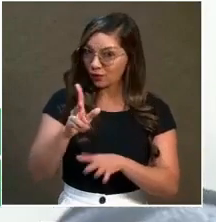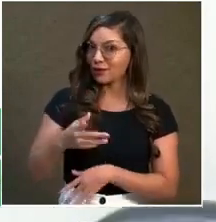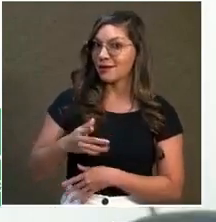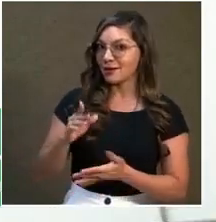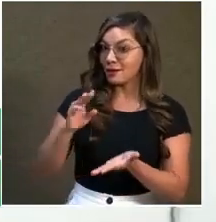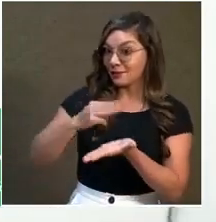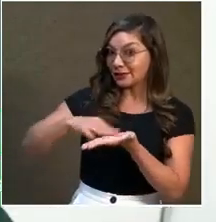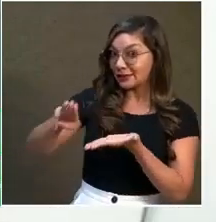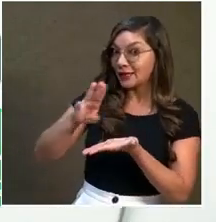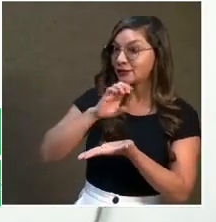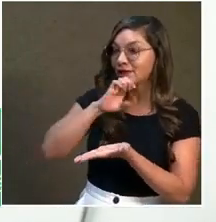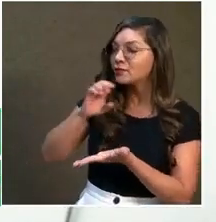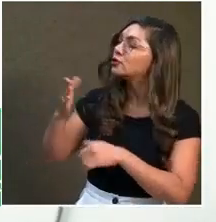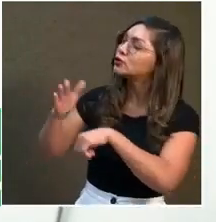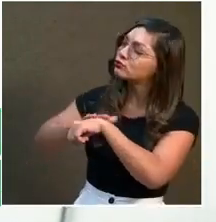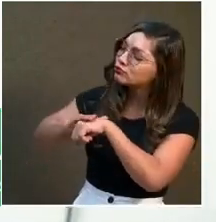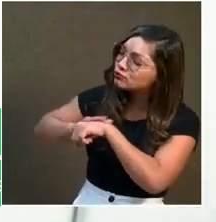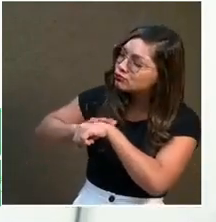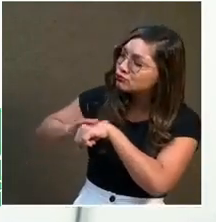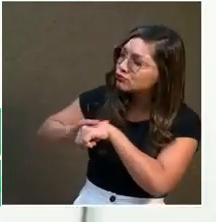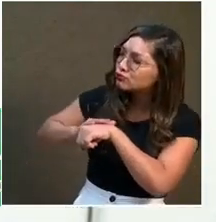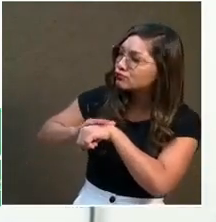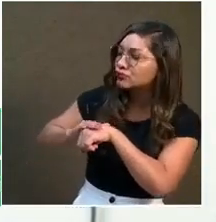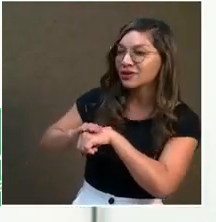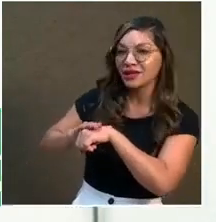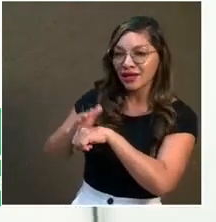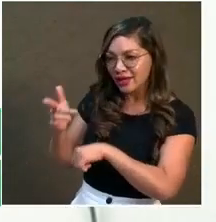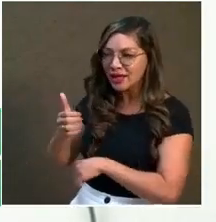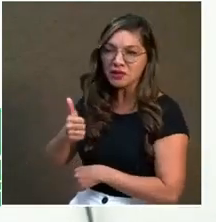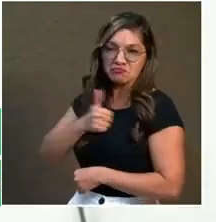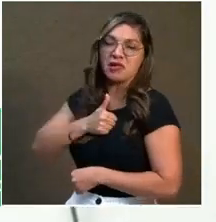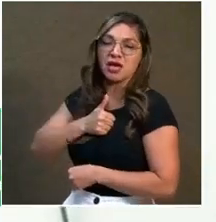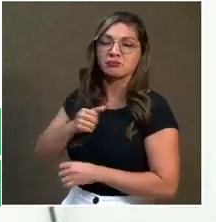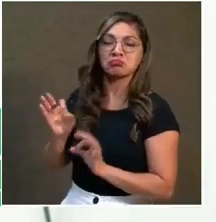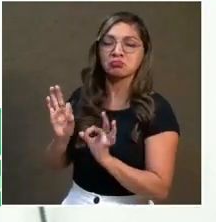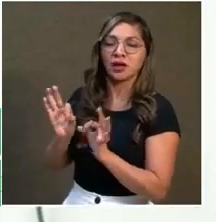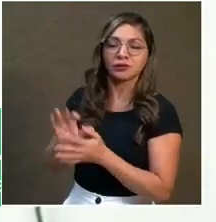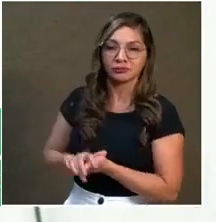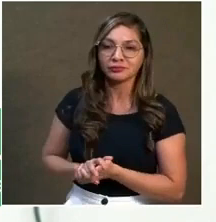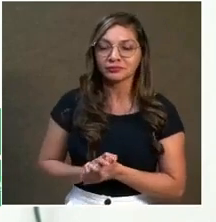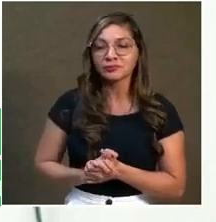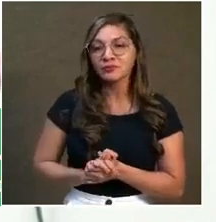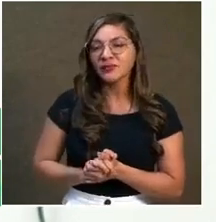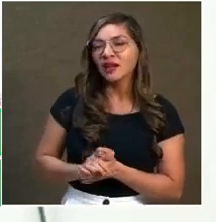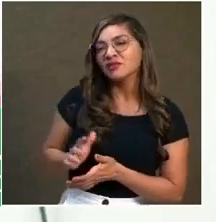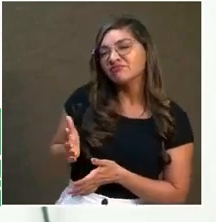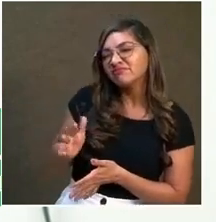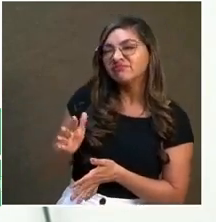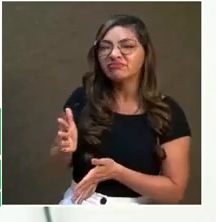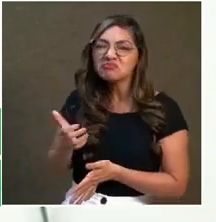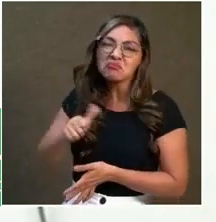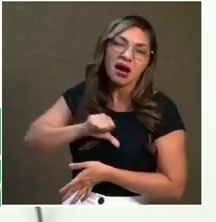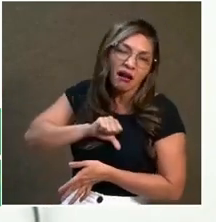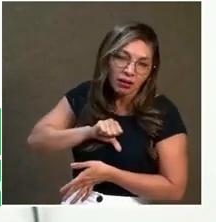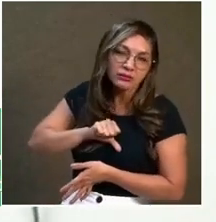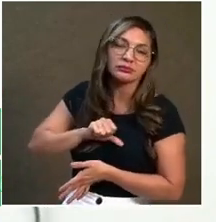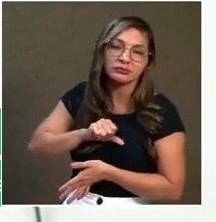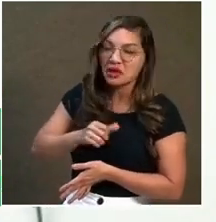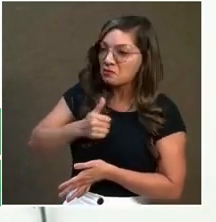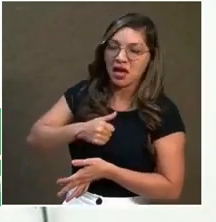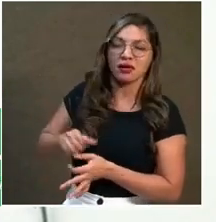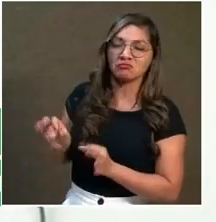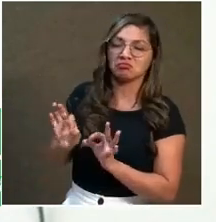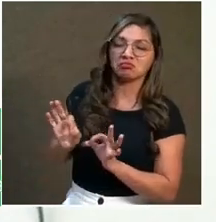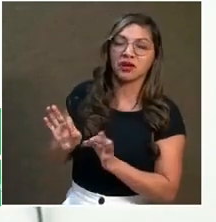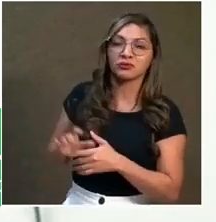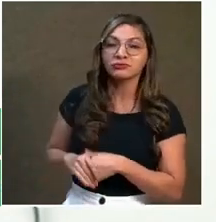falou. Não, conversamos muito, bem. Bem ele não está. Quando ela perguntou, ele está bem? Bem ele não está. Ele está mal, né? Ela pergunta. Bem ele não